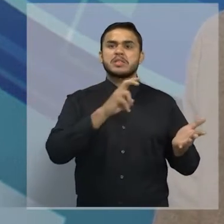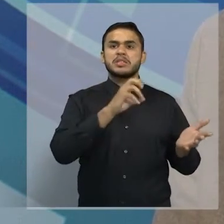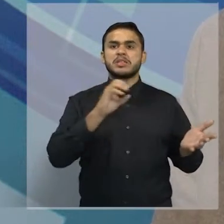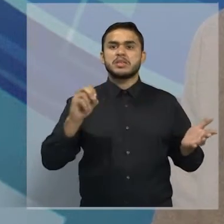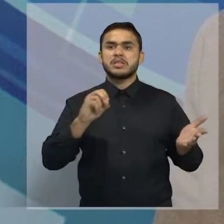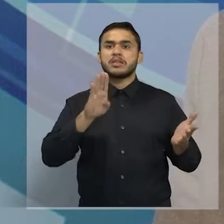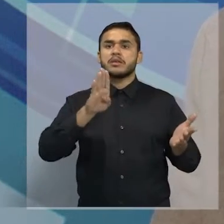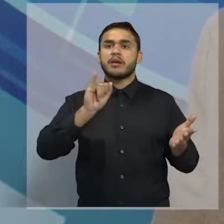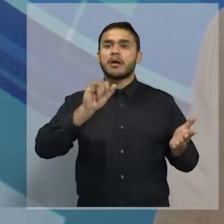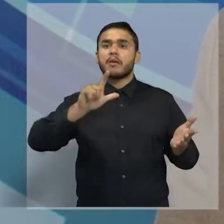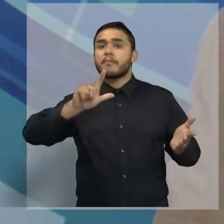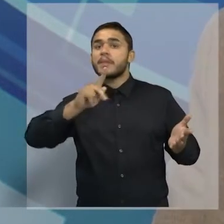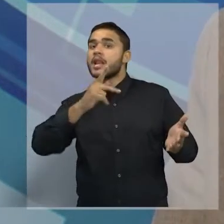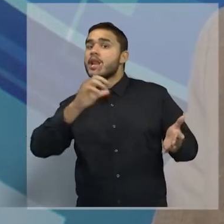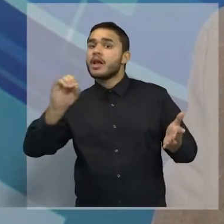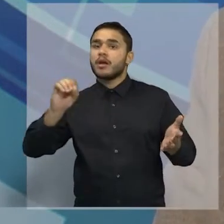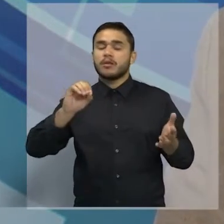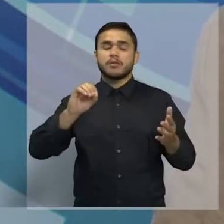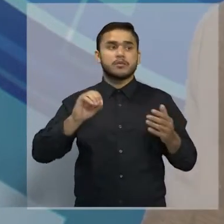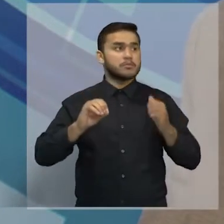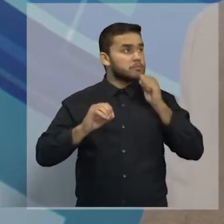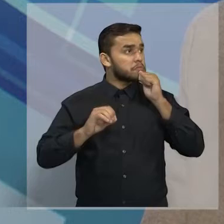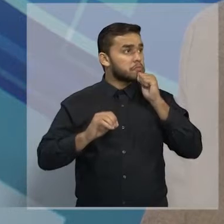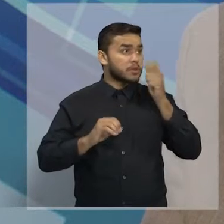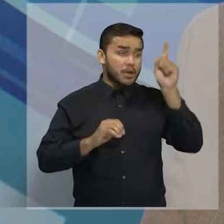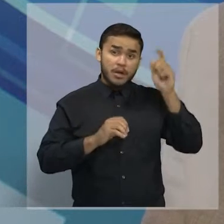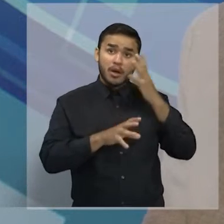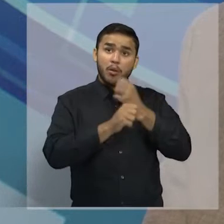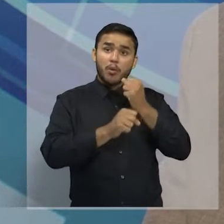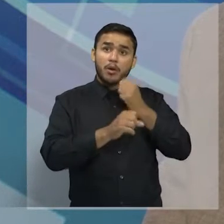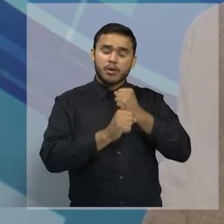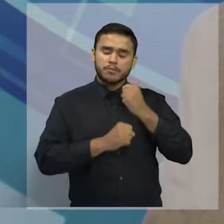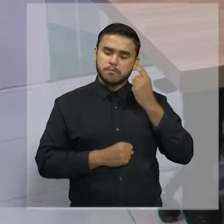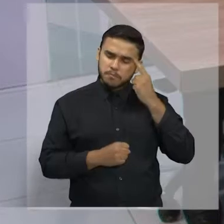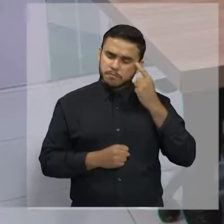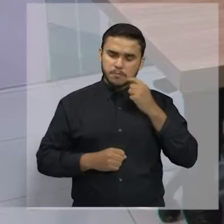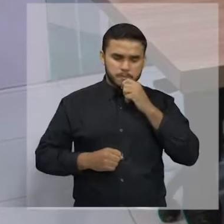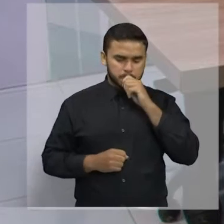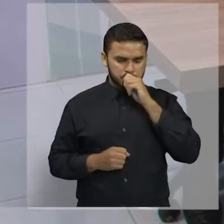essa conta? Ele não está fazendo, entendeu? É uma lógica...